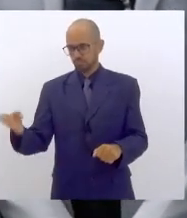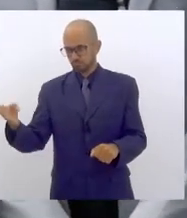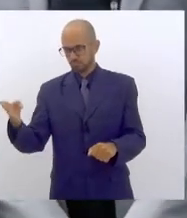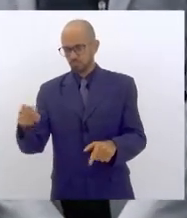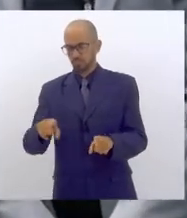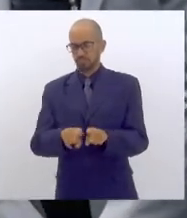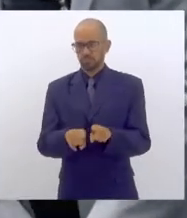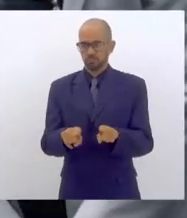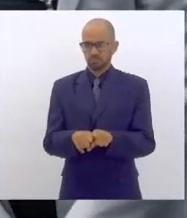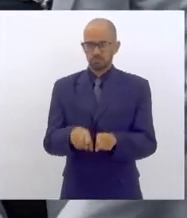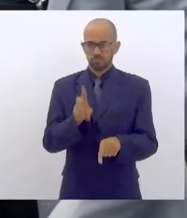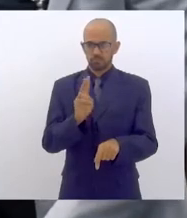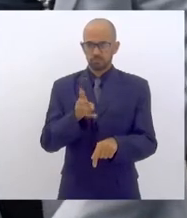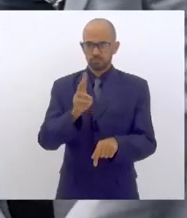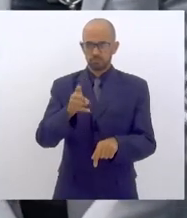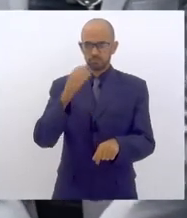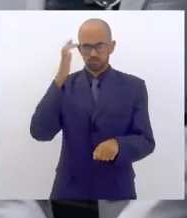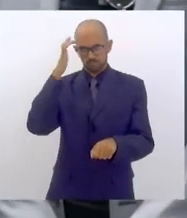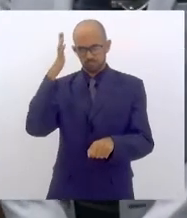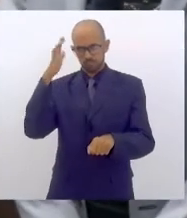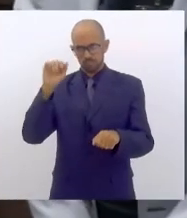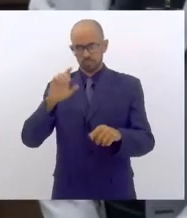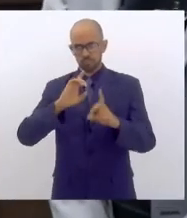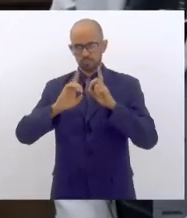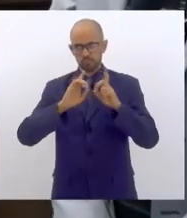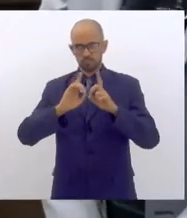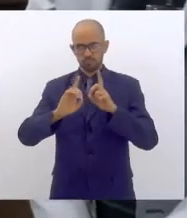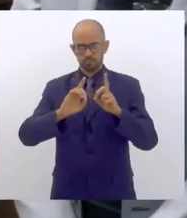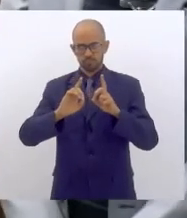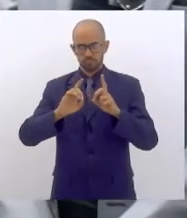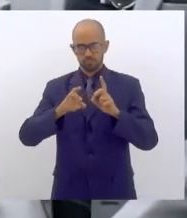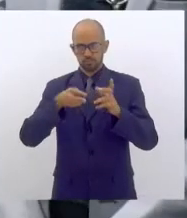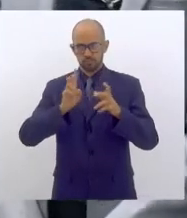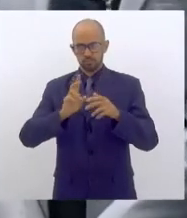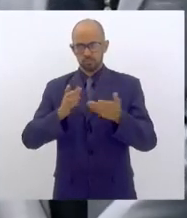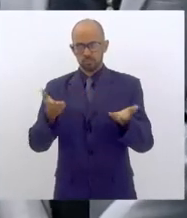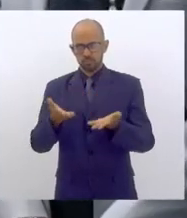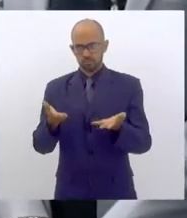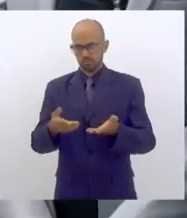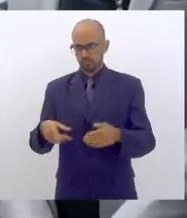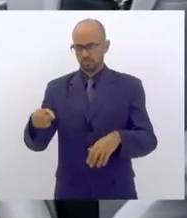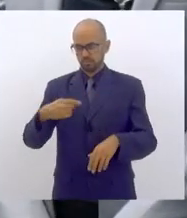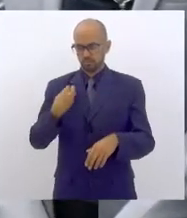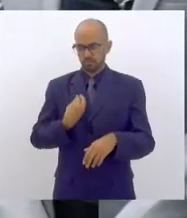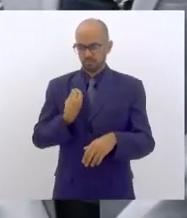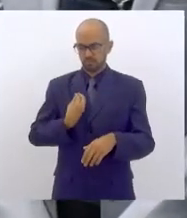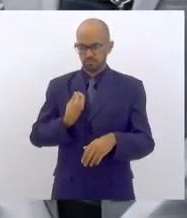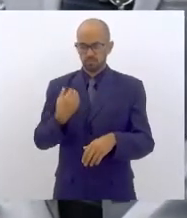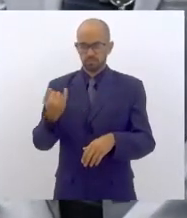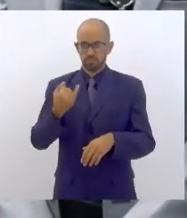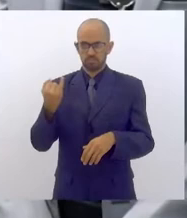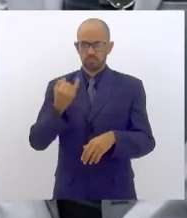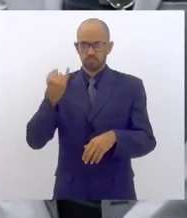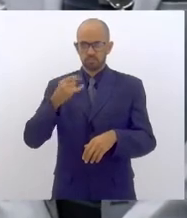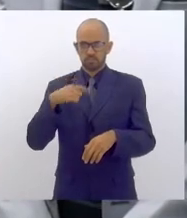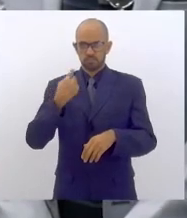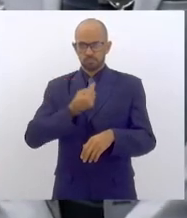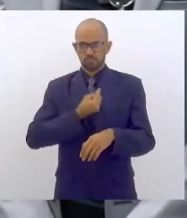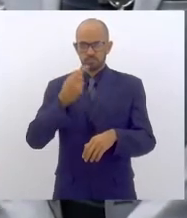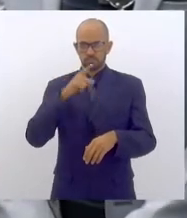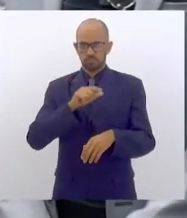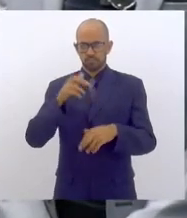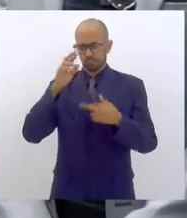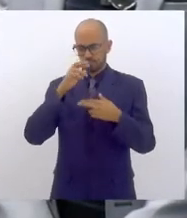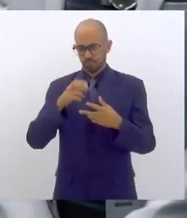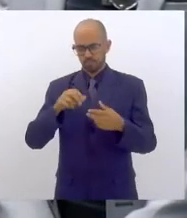sempre facilitando o diálogo, promovendo o diálogo, e hoje teve uma participação importante para que a gente pudesse cumprir aquilo